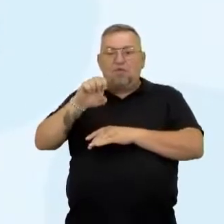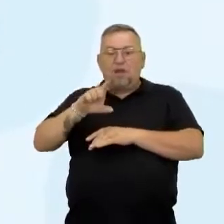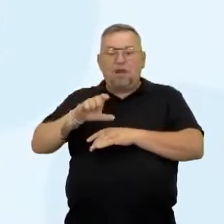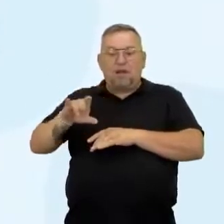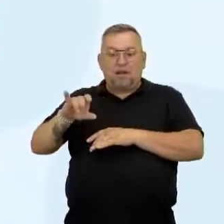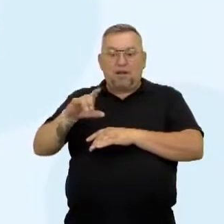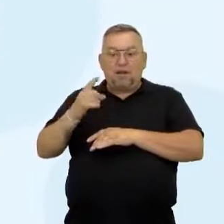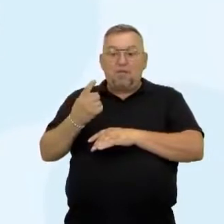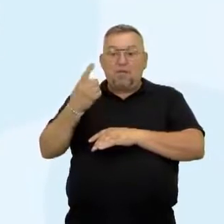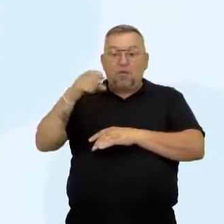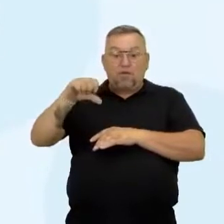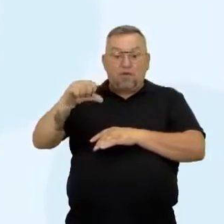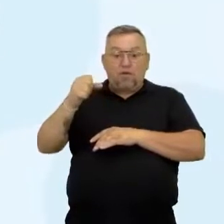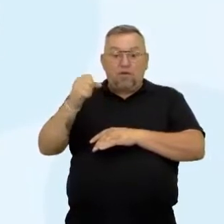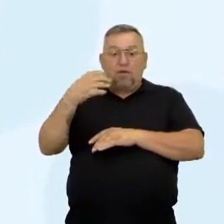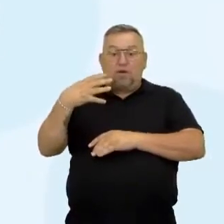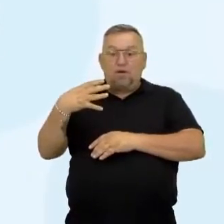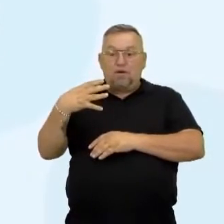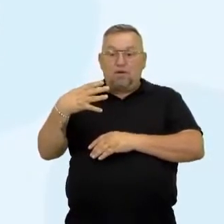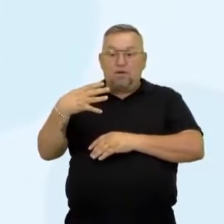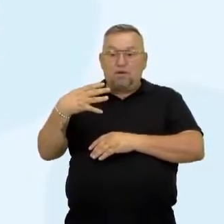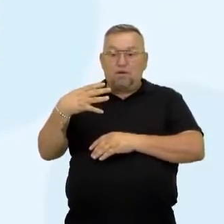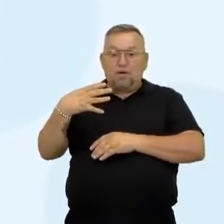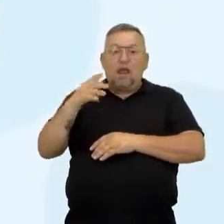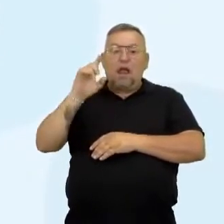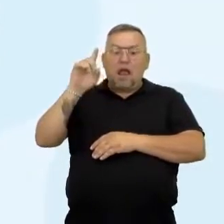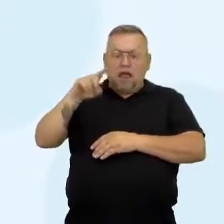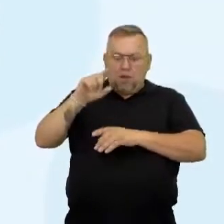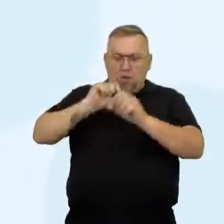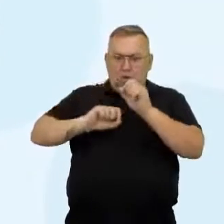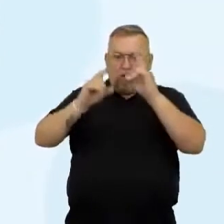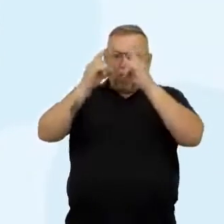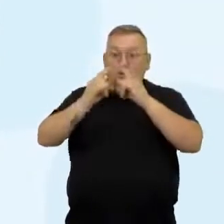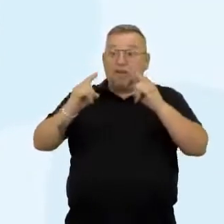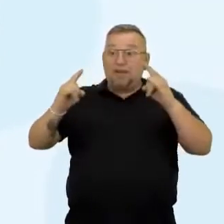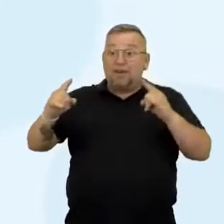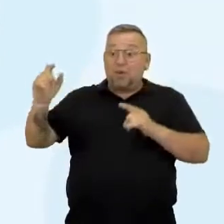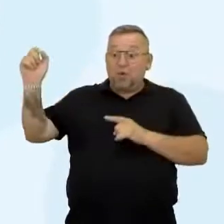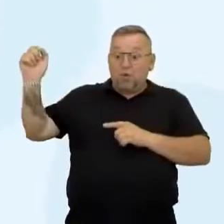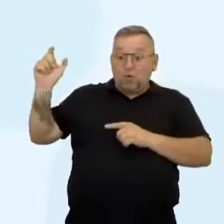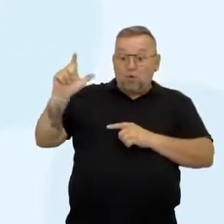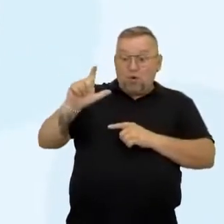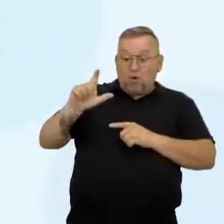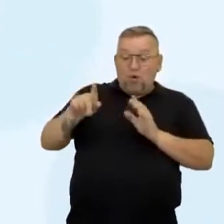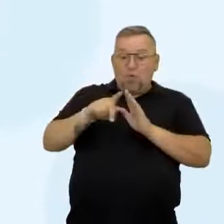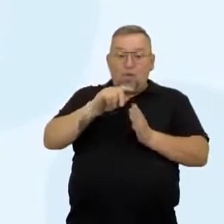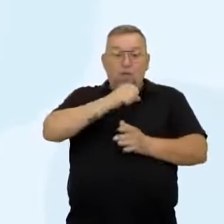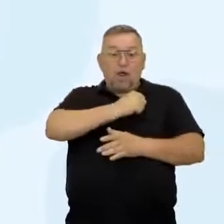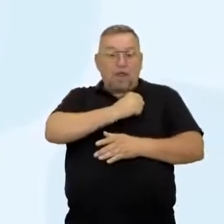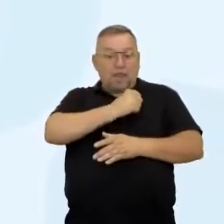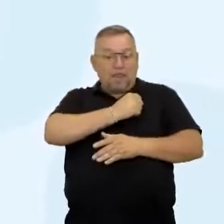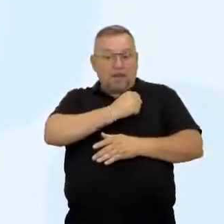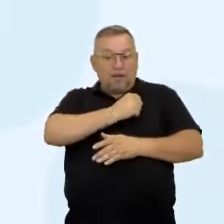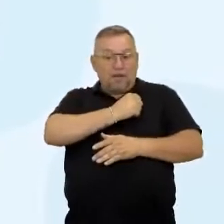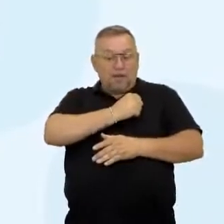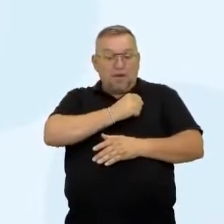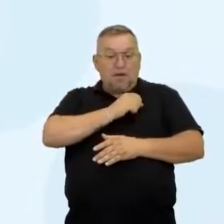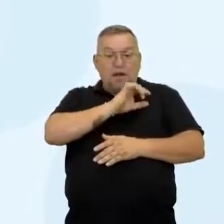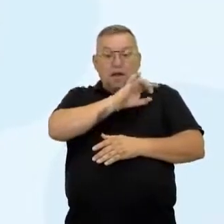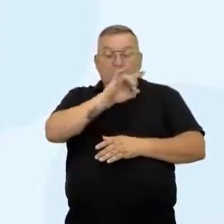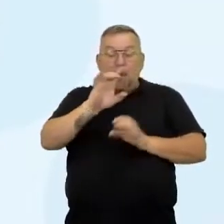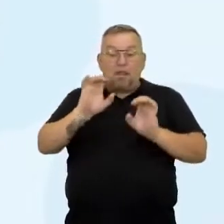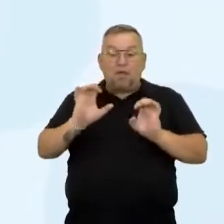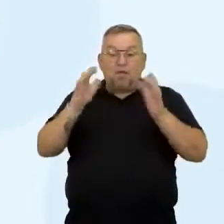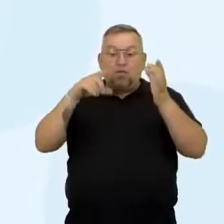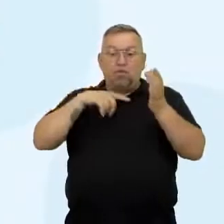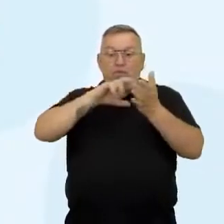em 1984, o Circo de Soleil, que é o Circo do Sol, é uma companhia canadense. Cada espetáculo conta com um